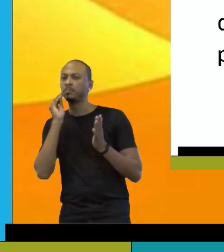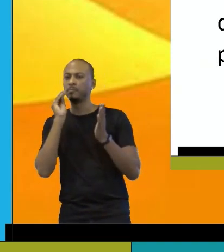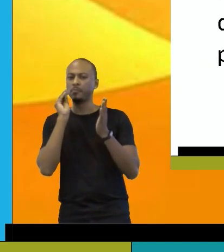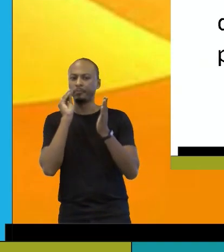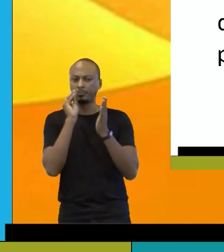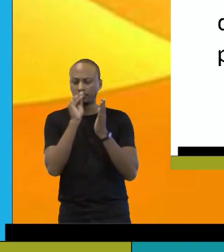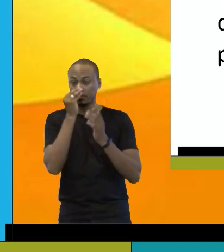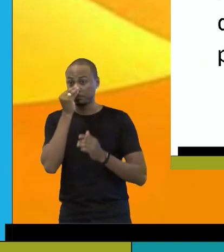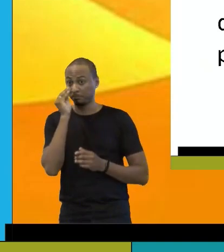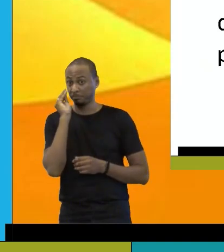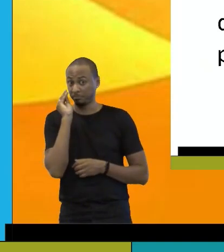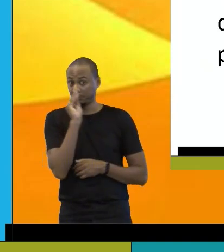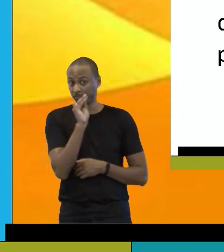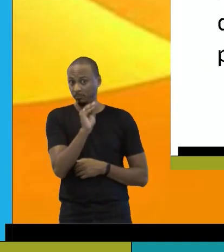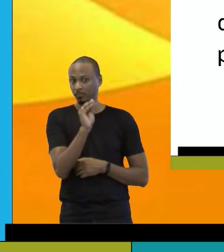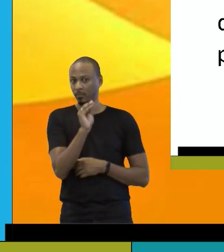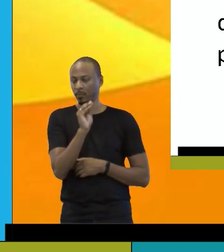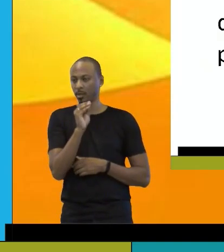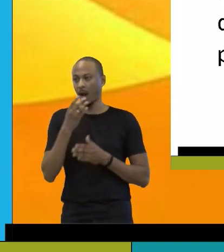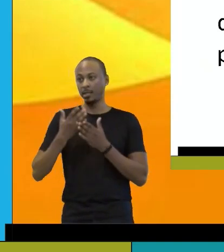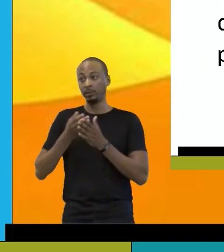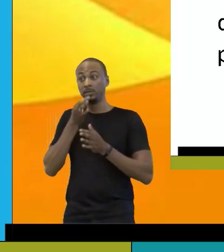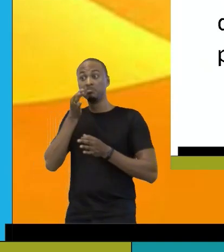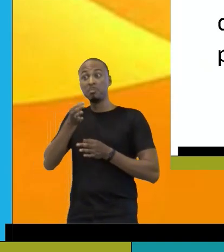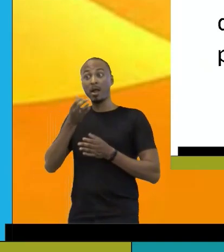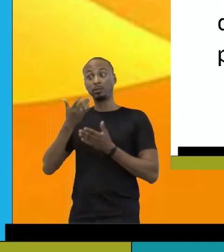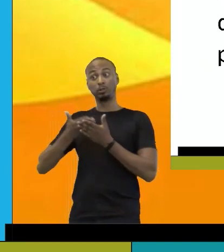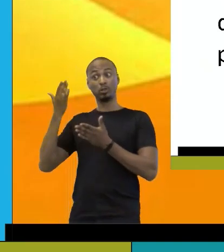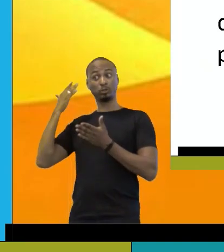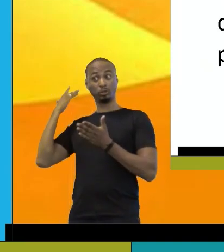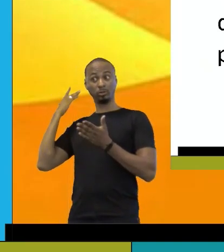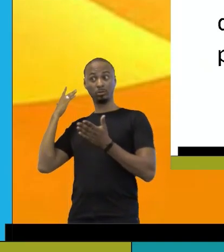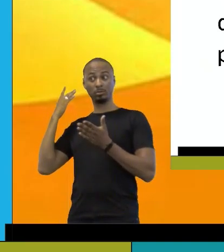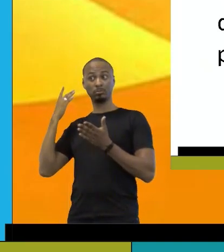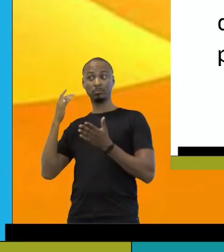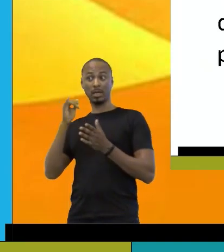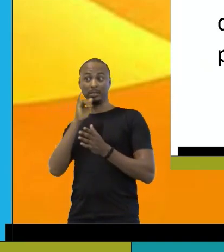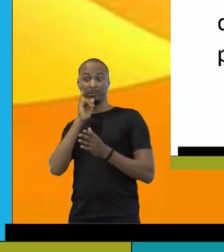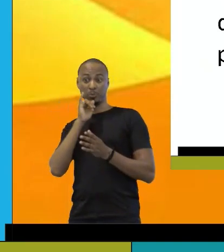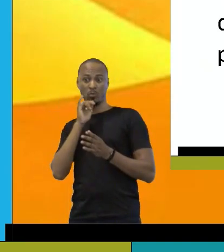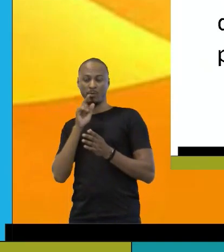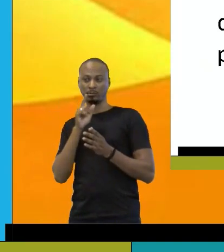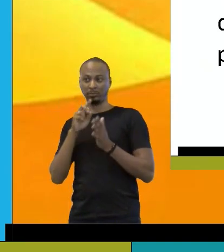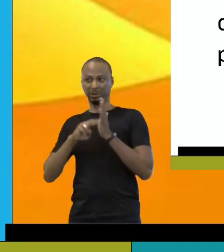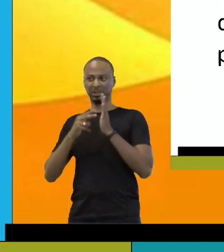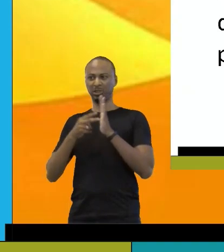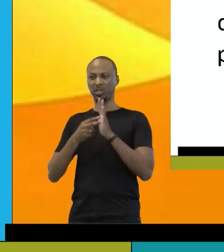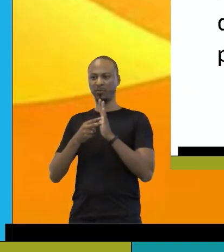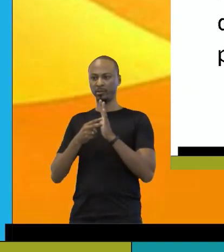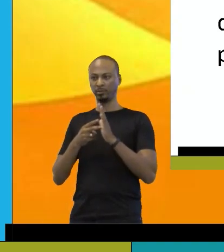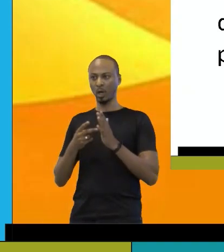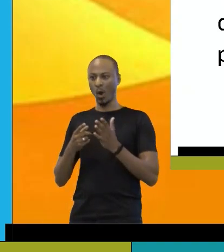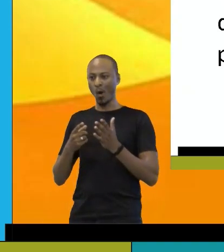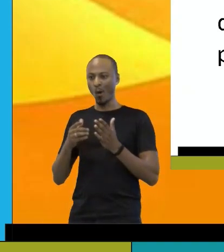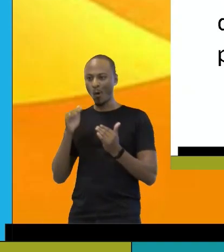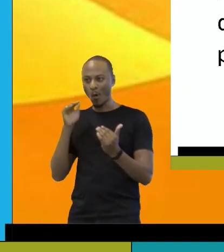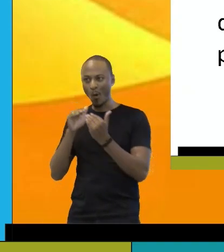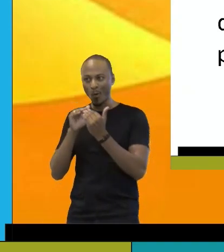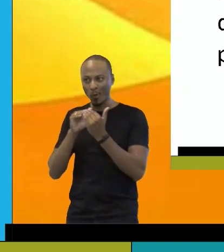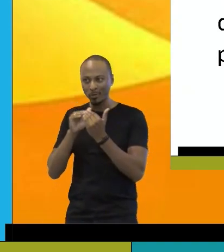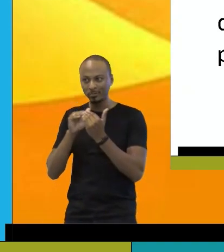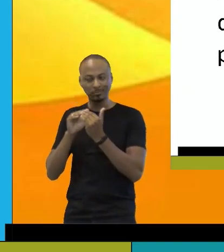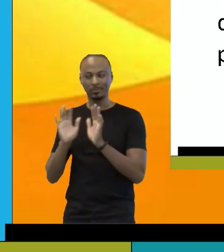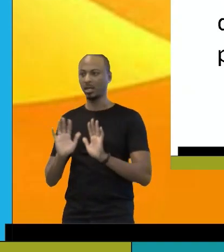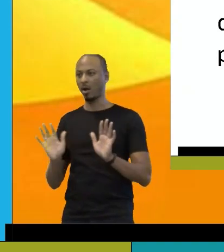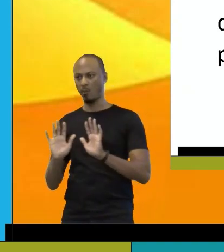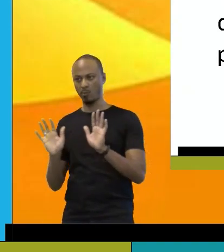muito difundida. Ele não ignora. Não ignorar não significa exatamente concordar. Vocês entendem isso? Eu não ignoro.